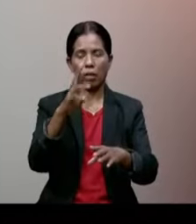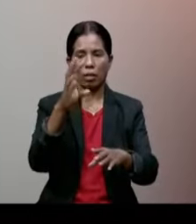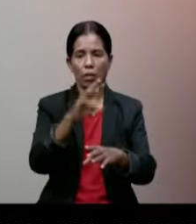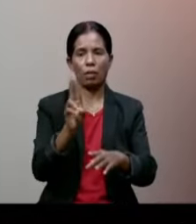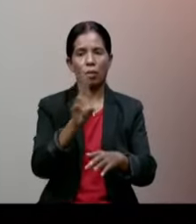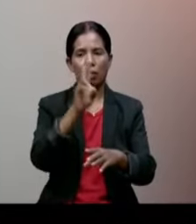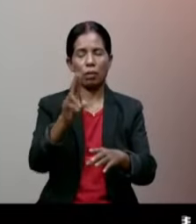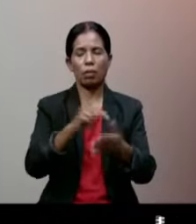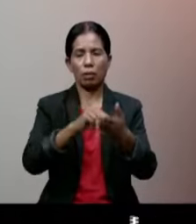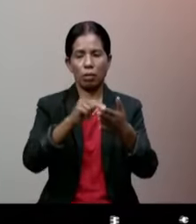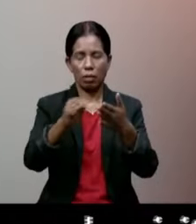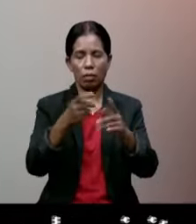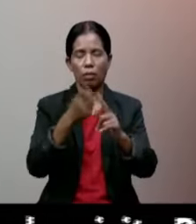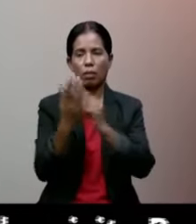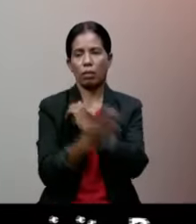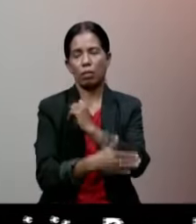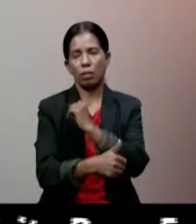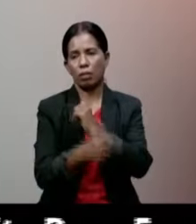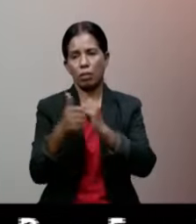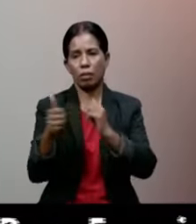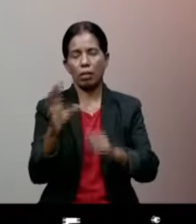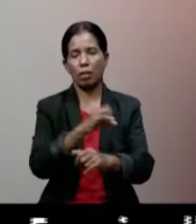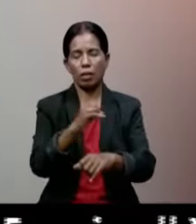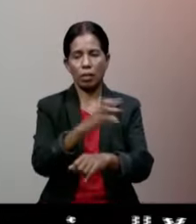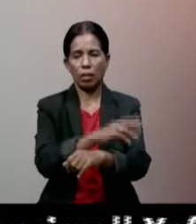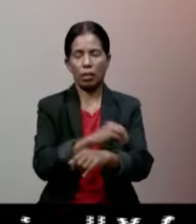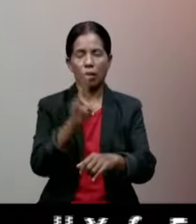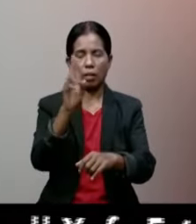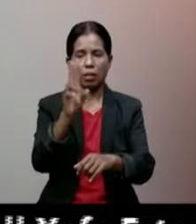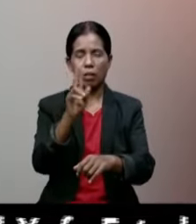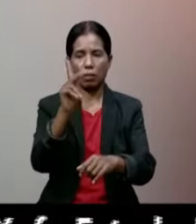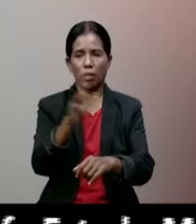usa número contacto husi nação estrangeiro, Índia, Inglaterra, inclui